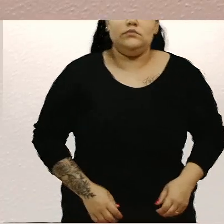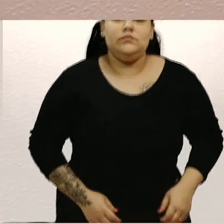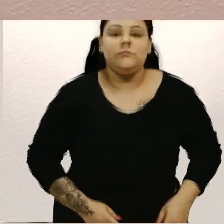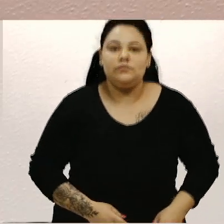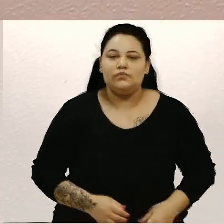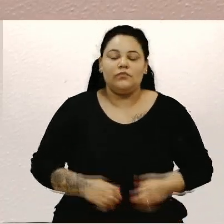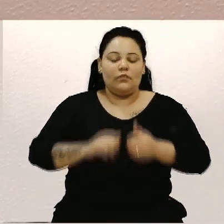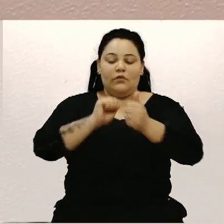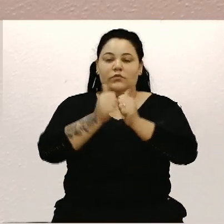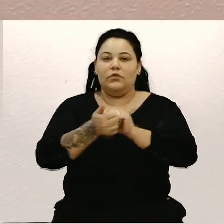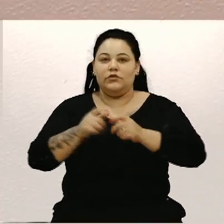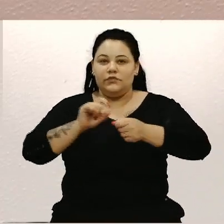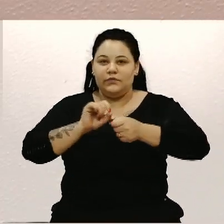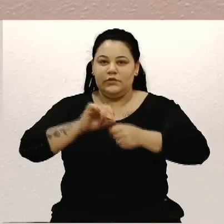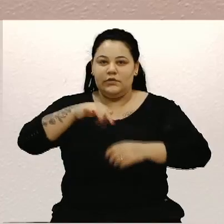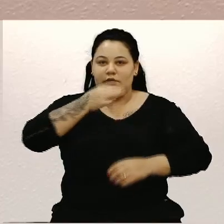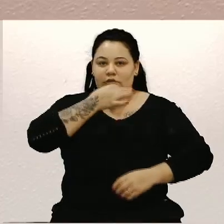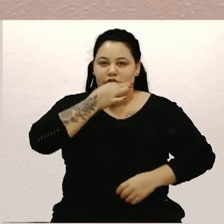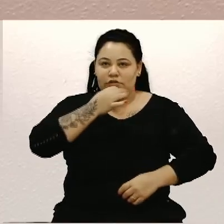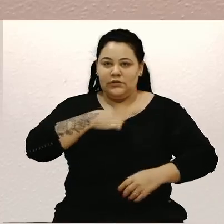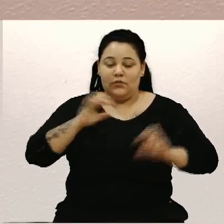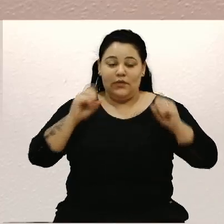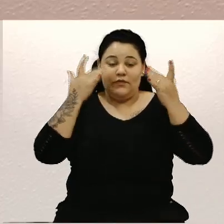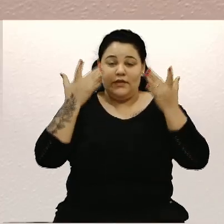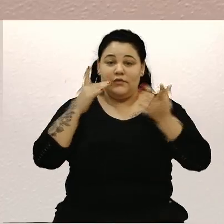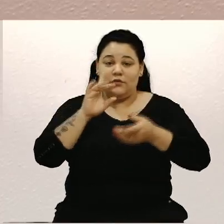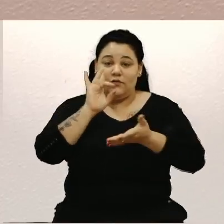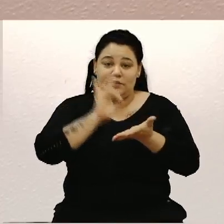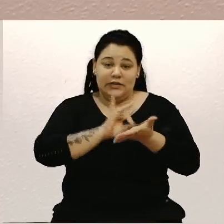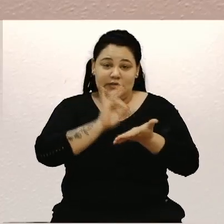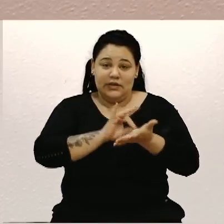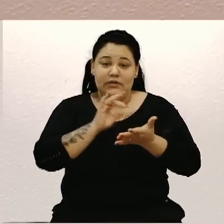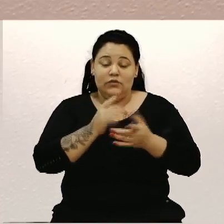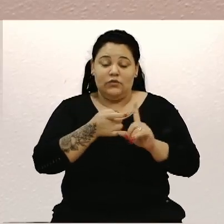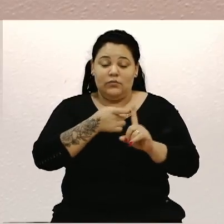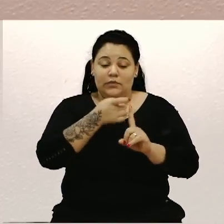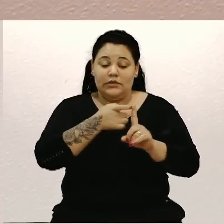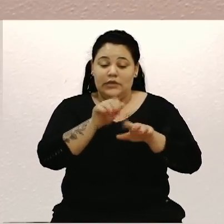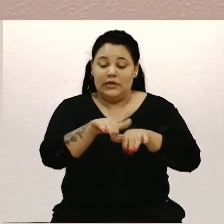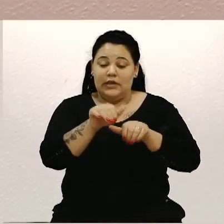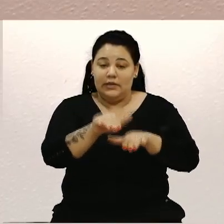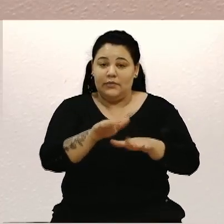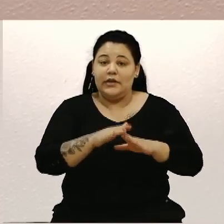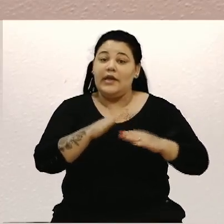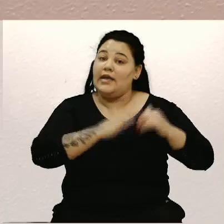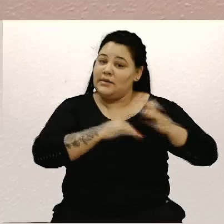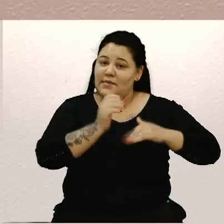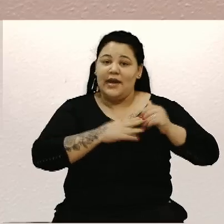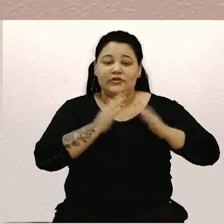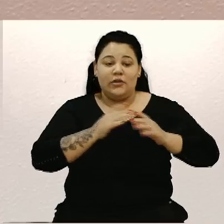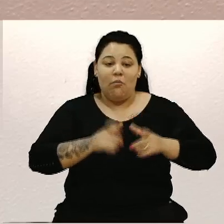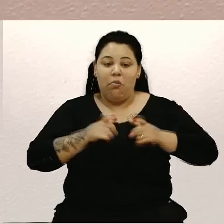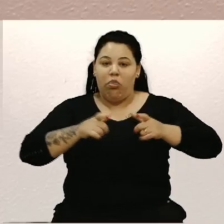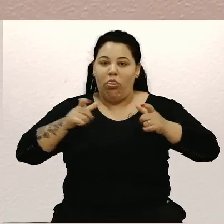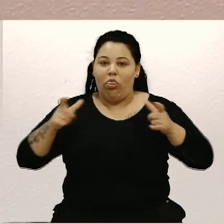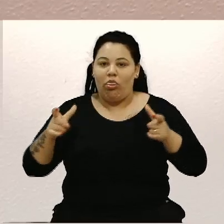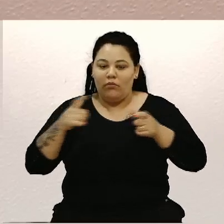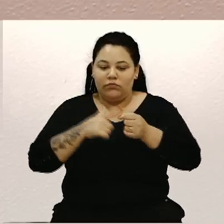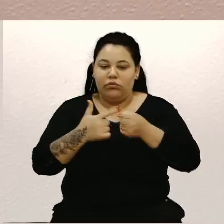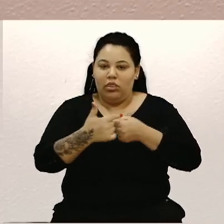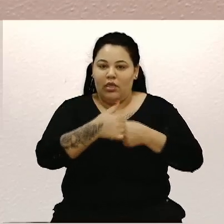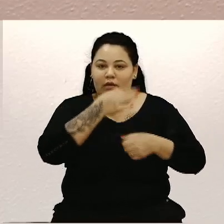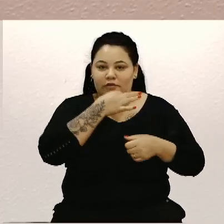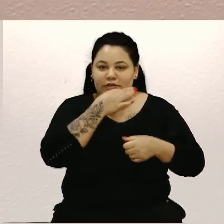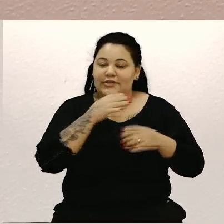realizado sempre no mês de setembro. A prática de corrida da rua tem crescido significativamente em nossa cidade, tornando-se um hábito